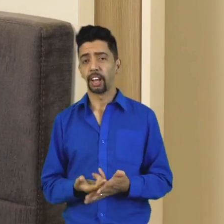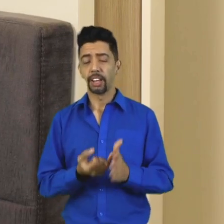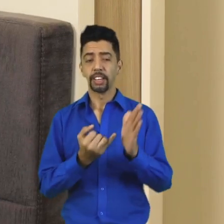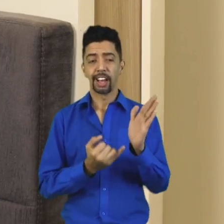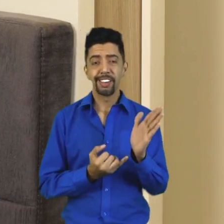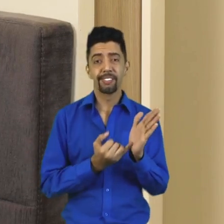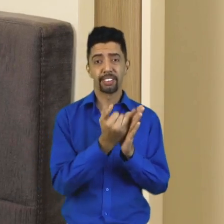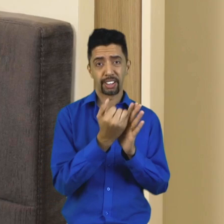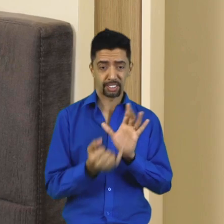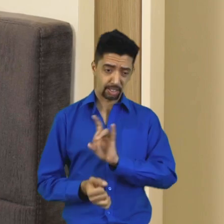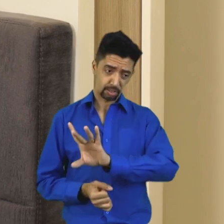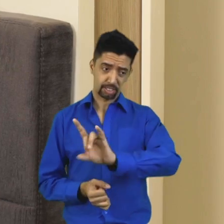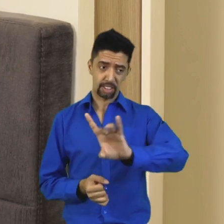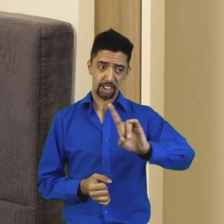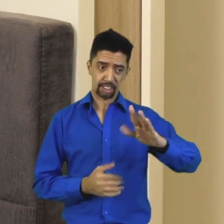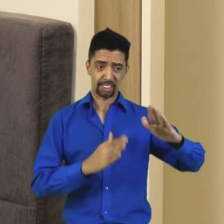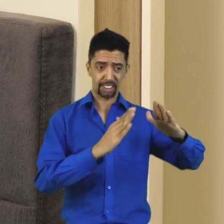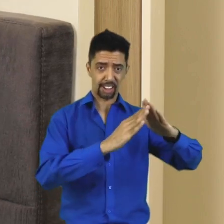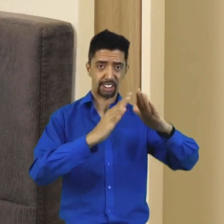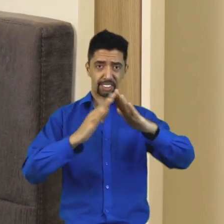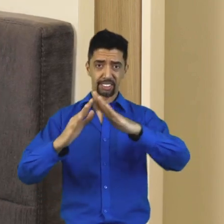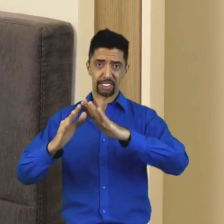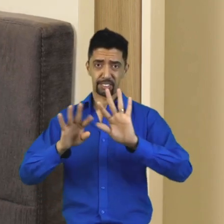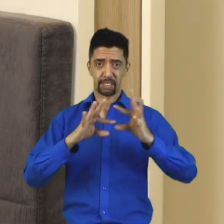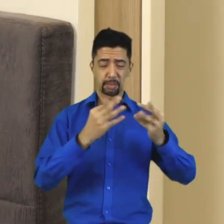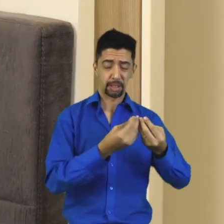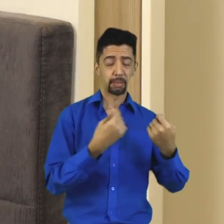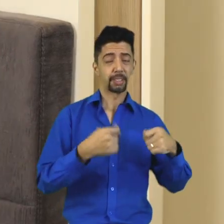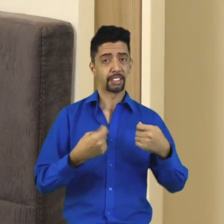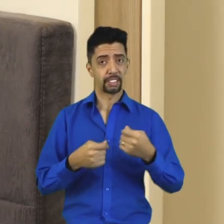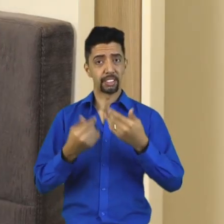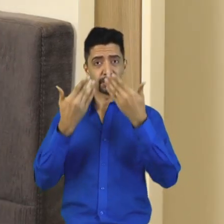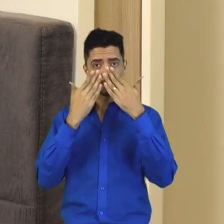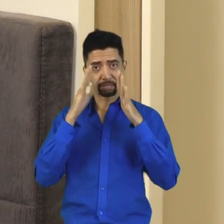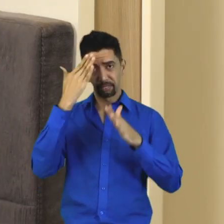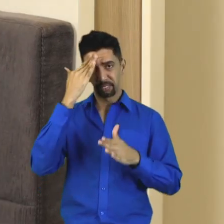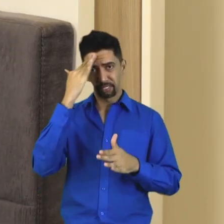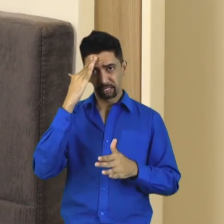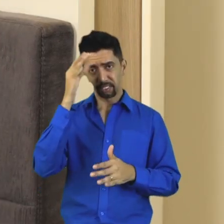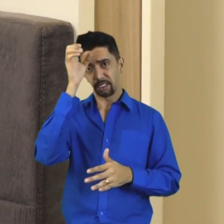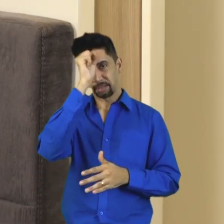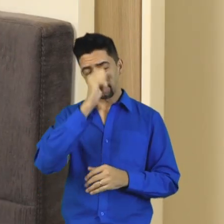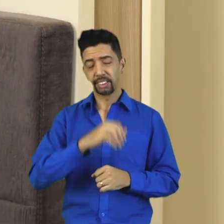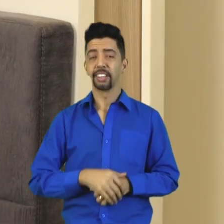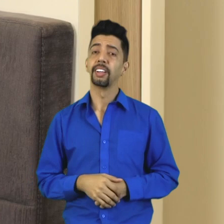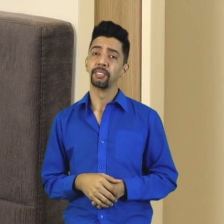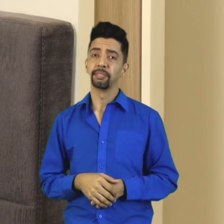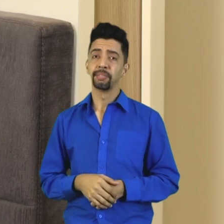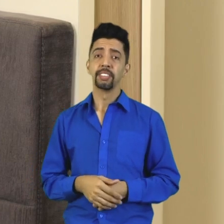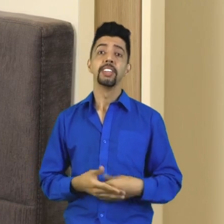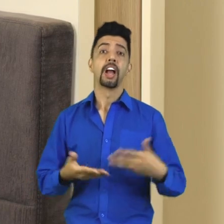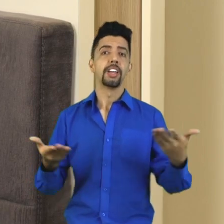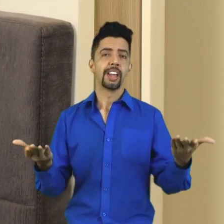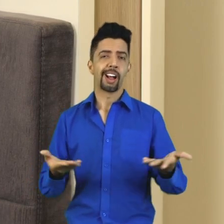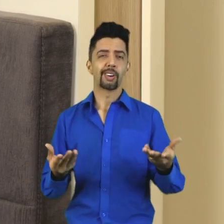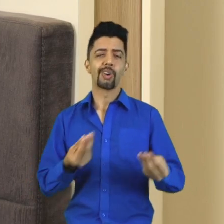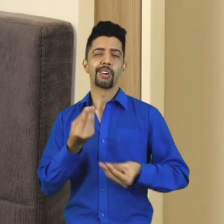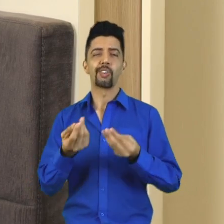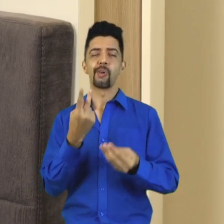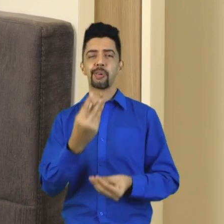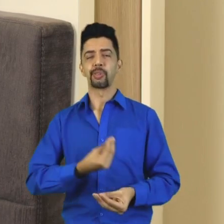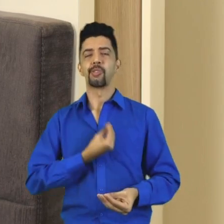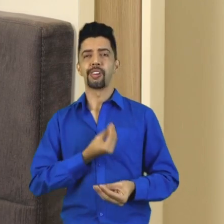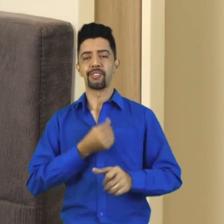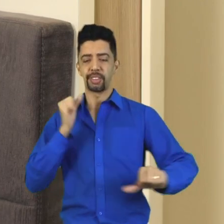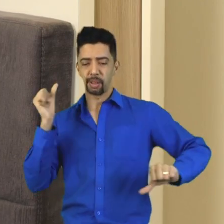é o que nós precisamos desvendar. Para te ajudar, para que o seu caminho da mudança, da transformação